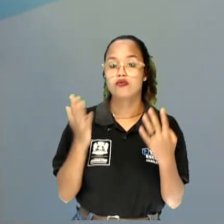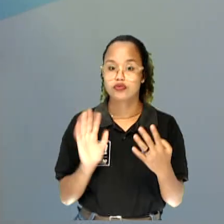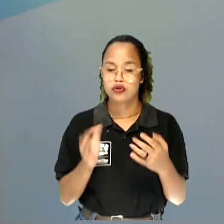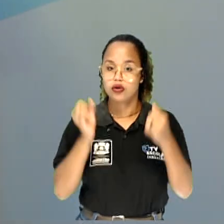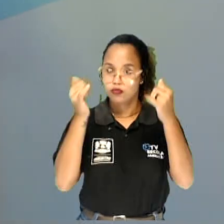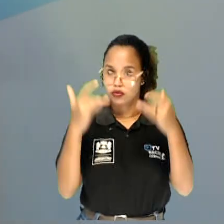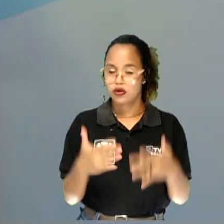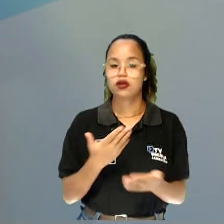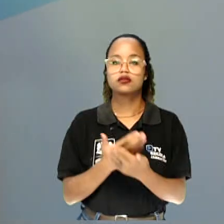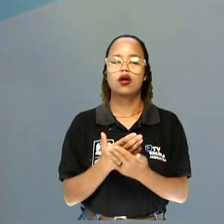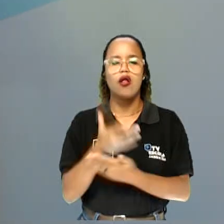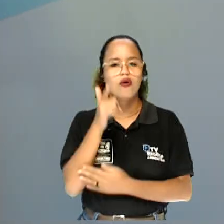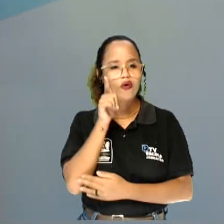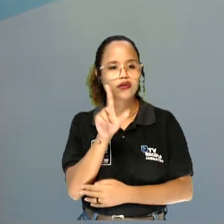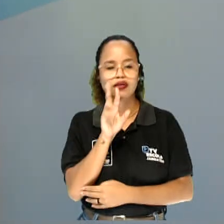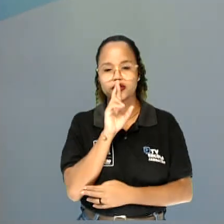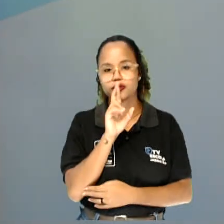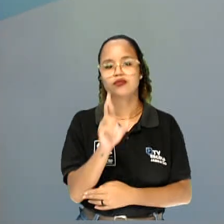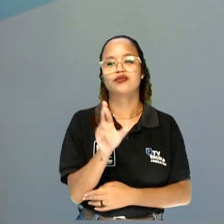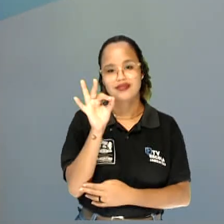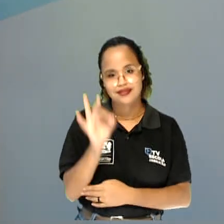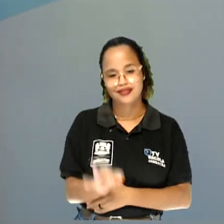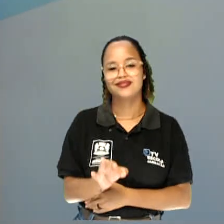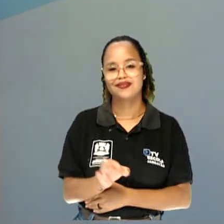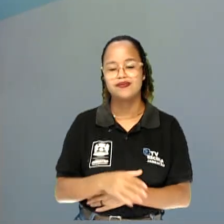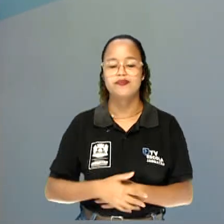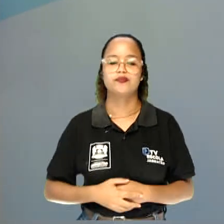nessa aula, você vai conseguir responder com toda certeza. Meus